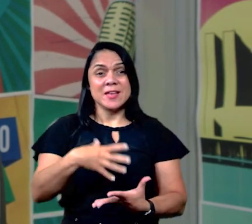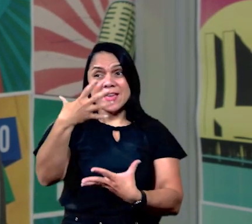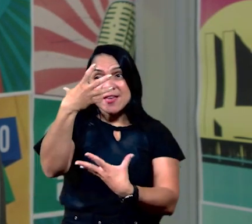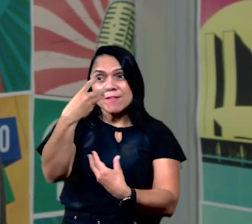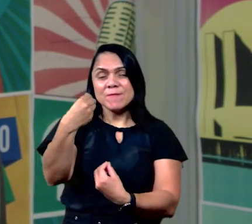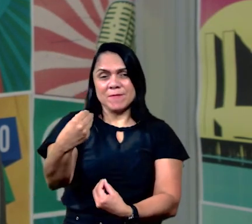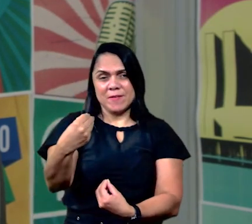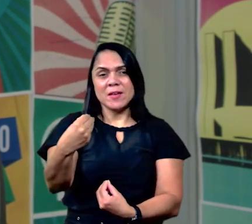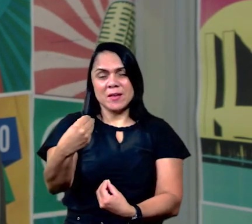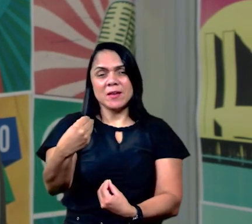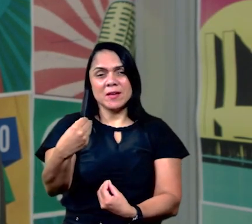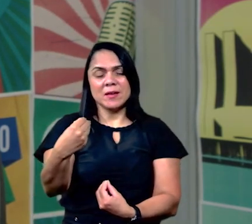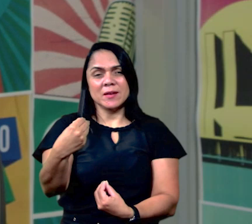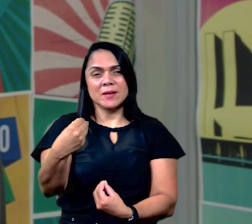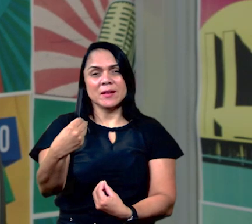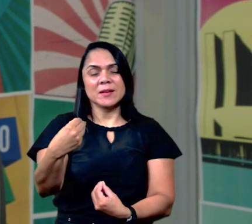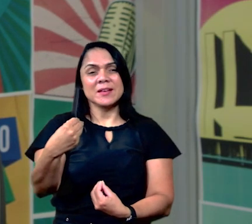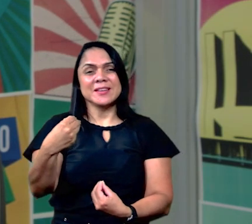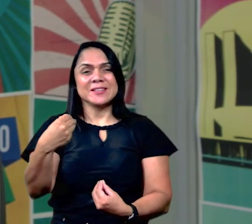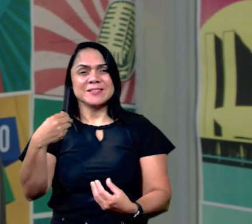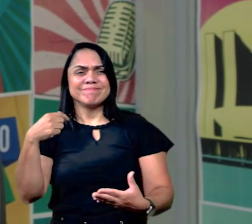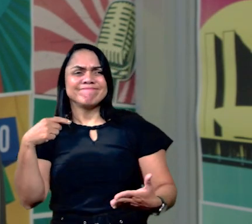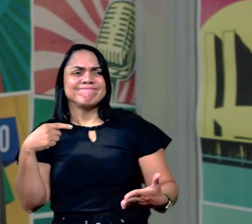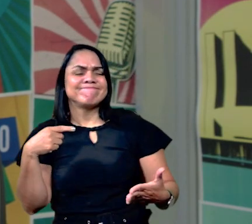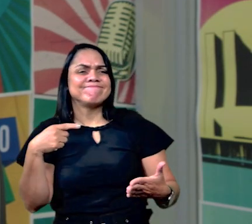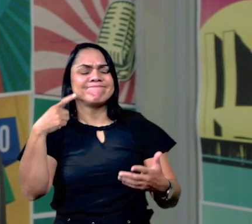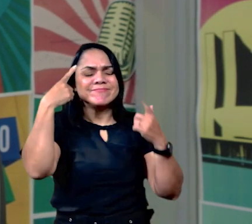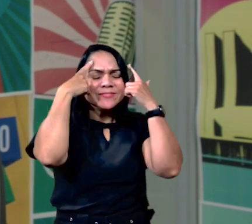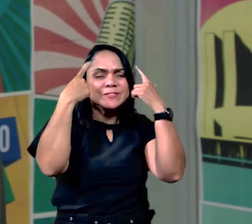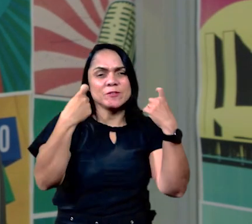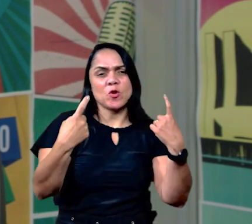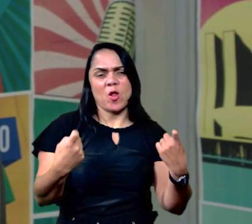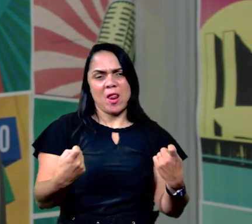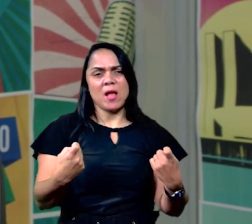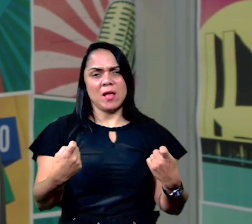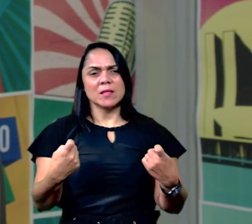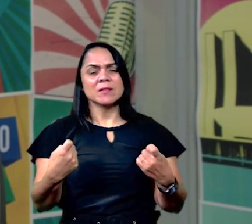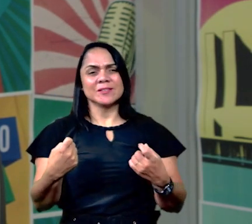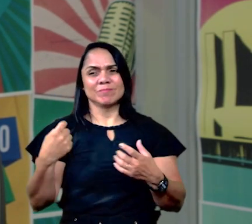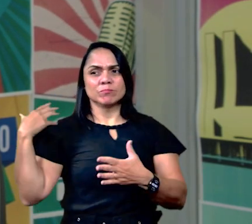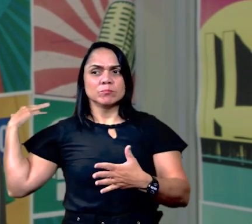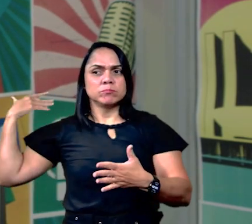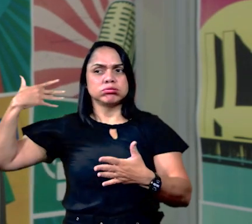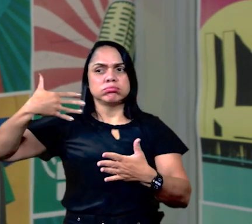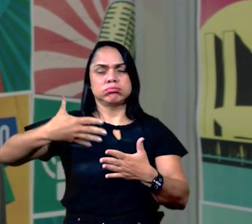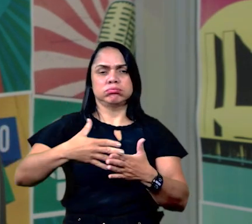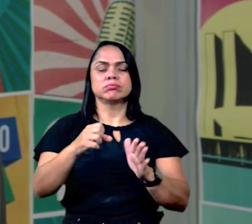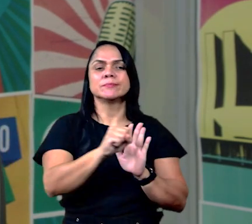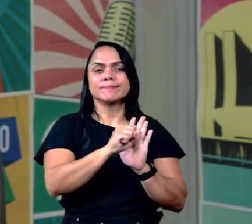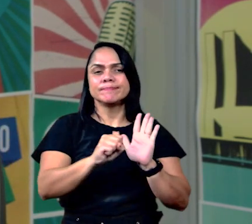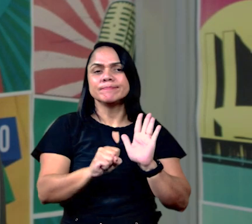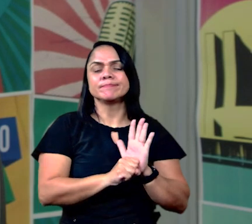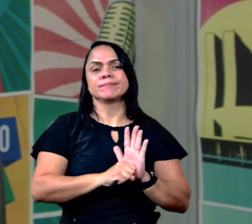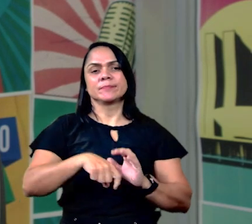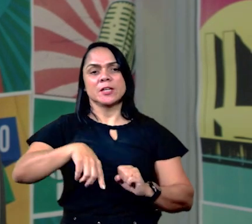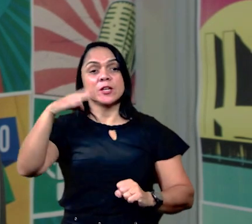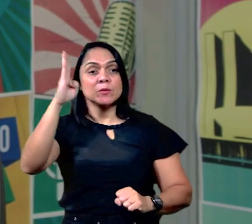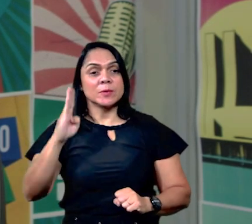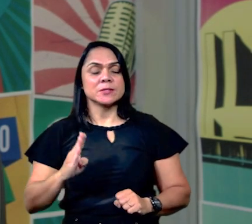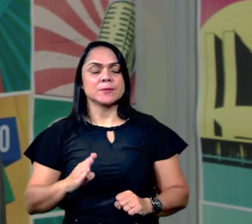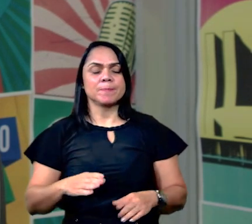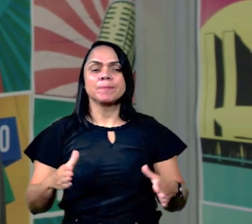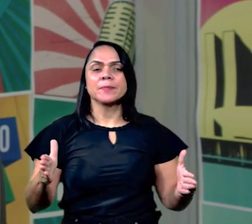sistematicamente, violadas no Brasil ao longo dos séculos. E agora falando um pouco sobre liberdade